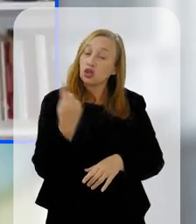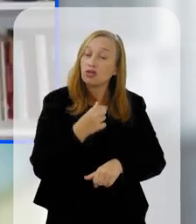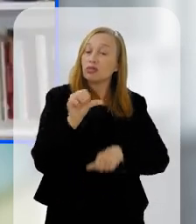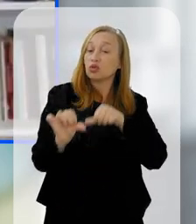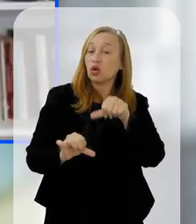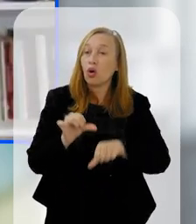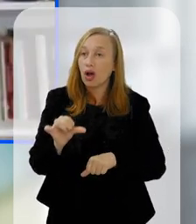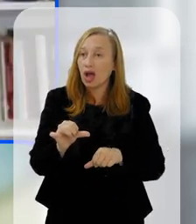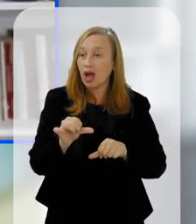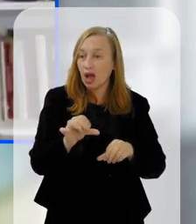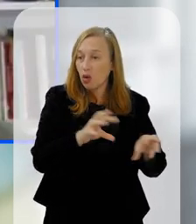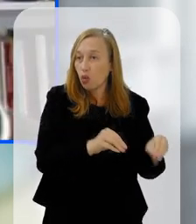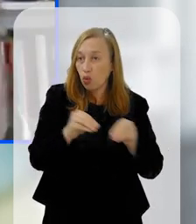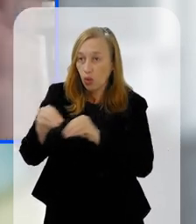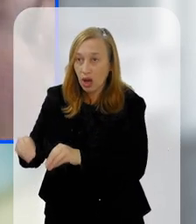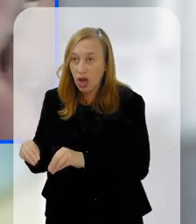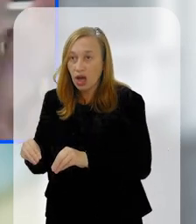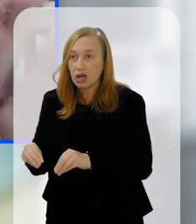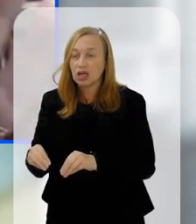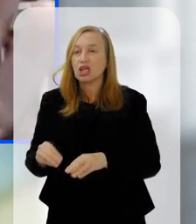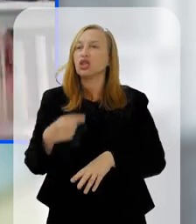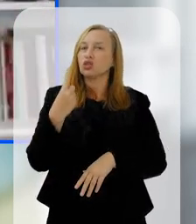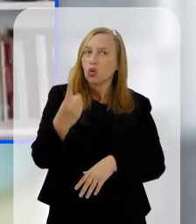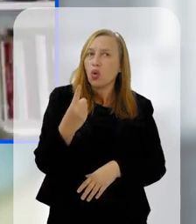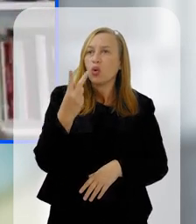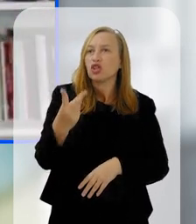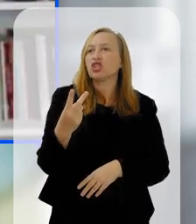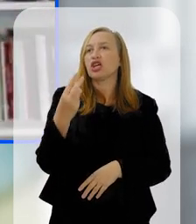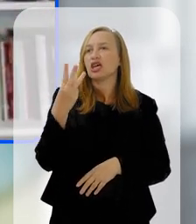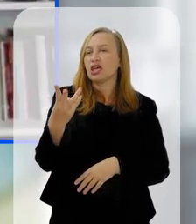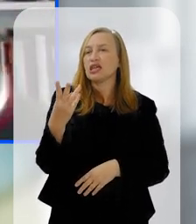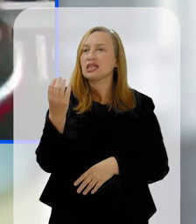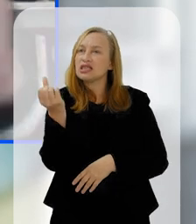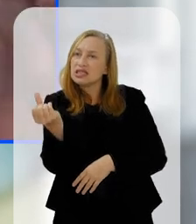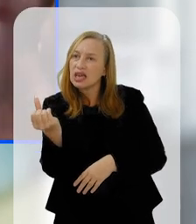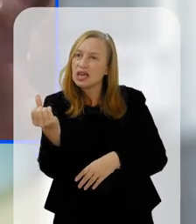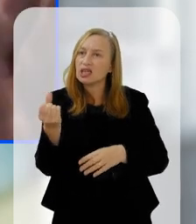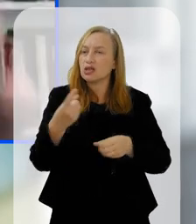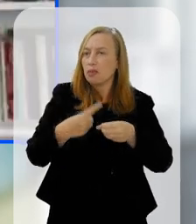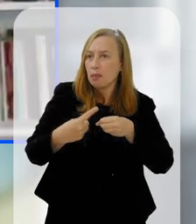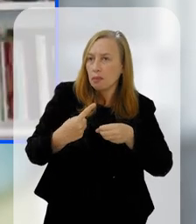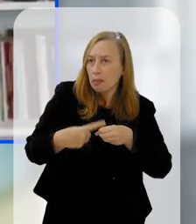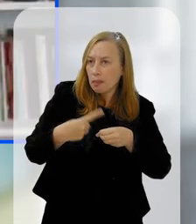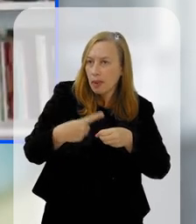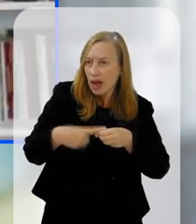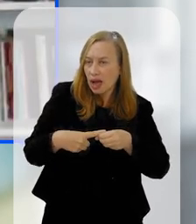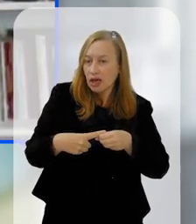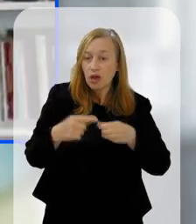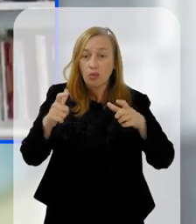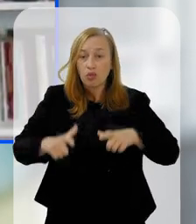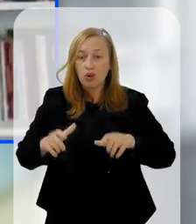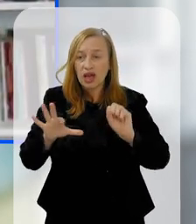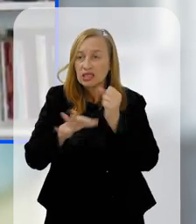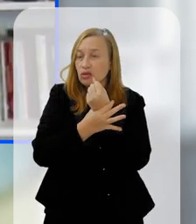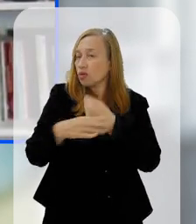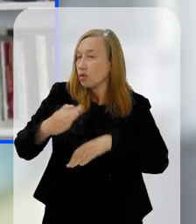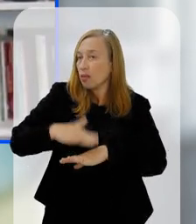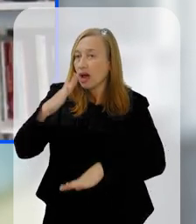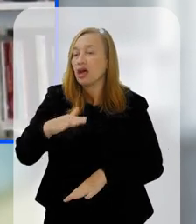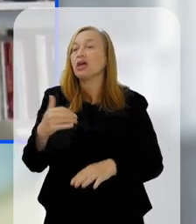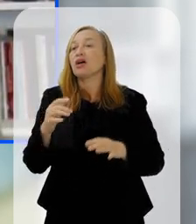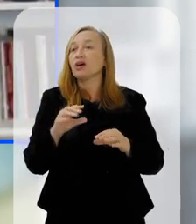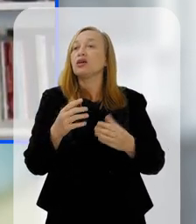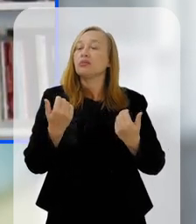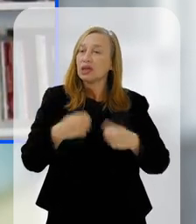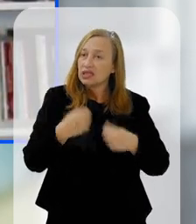nós vamos trocar parcelas significativas, dois, três, seis bairros inteiros para uma cota mais